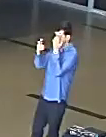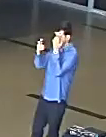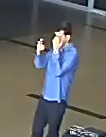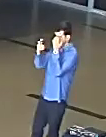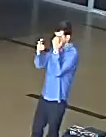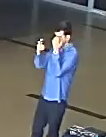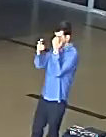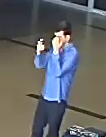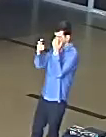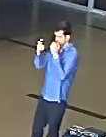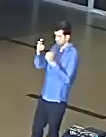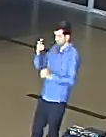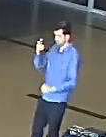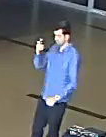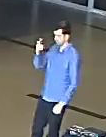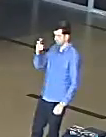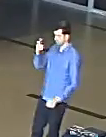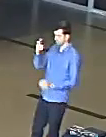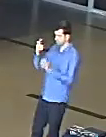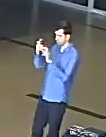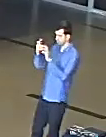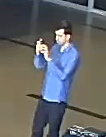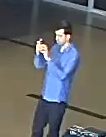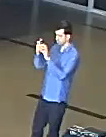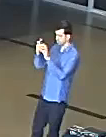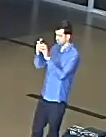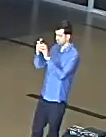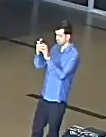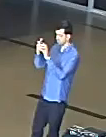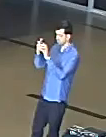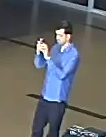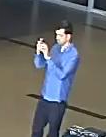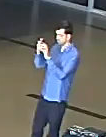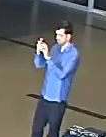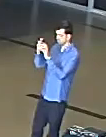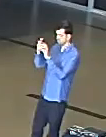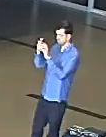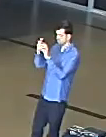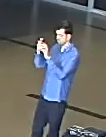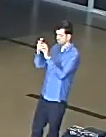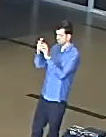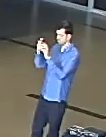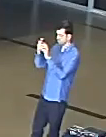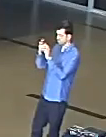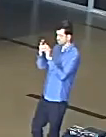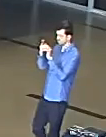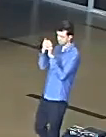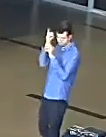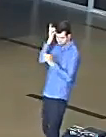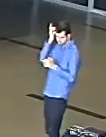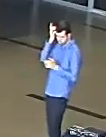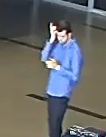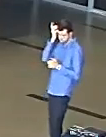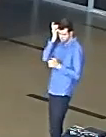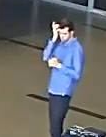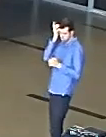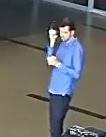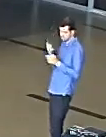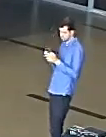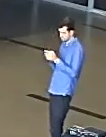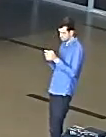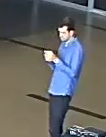nos companheiros de luta de muitos anos e a todos os componentes da mesa Eu gosto